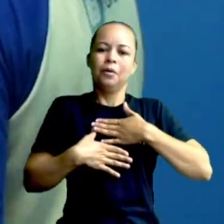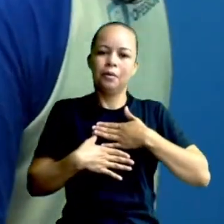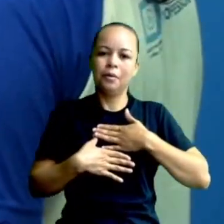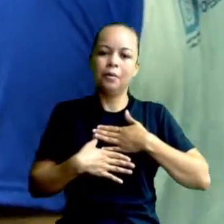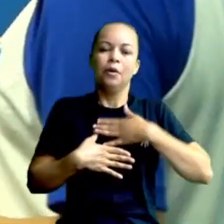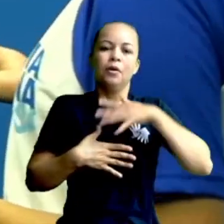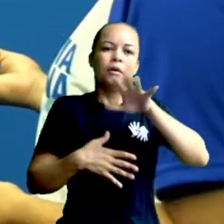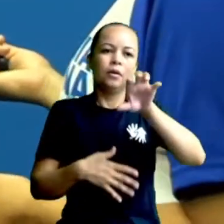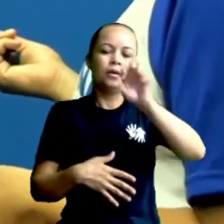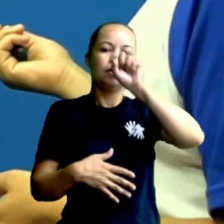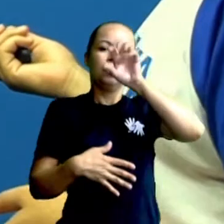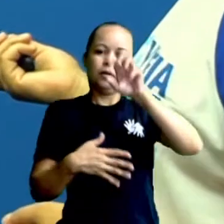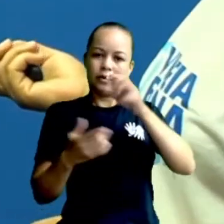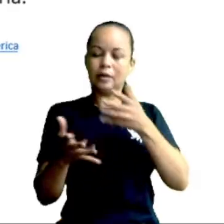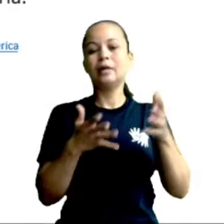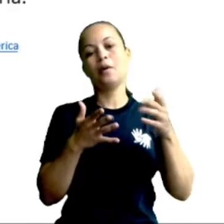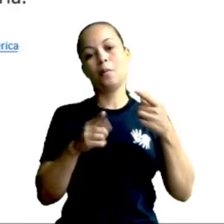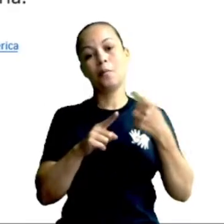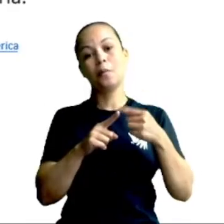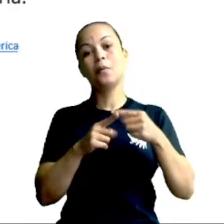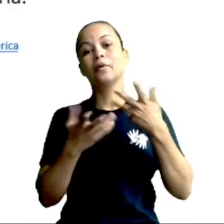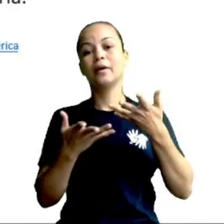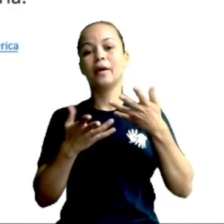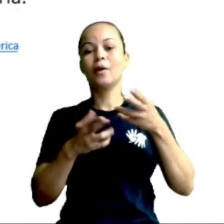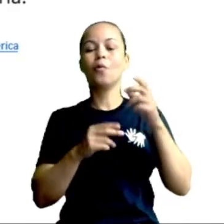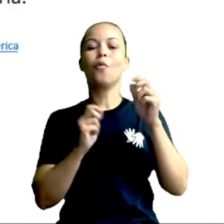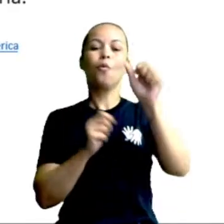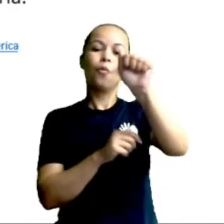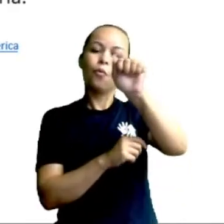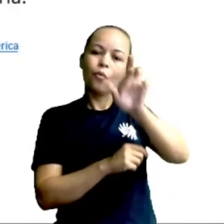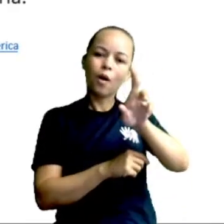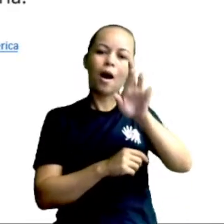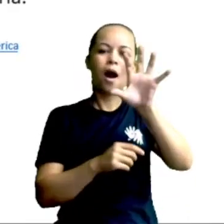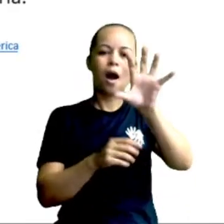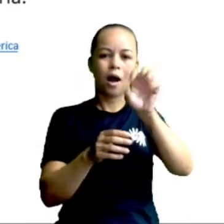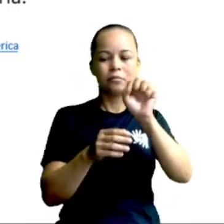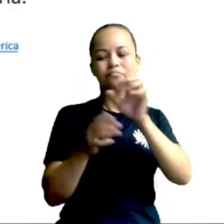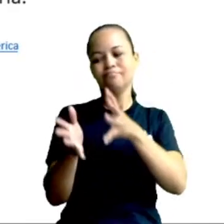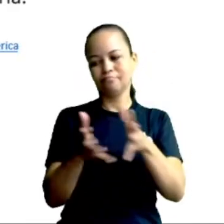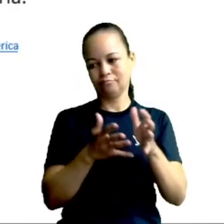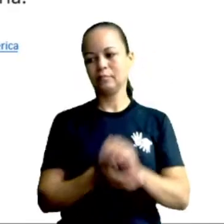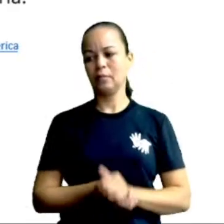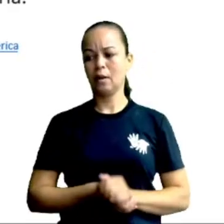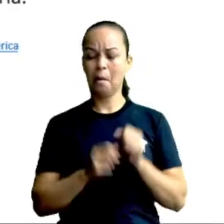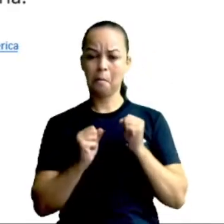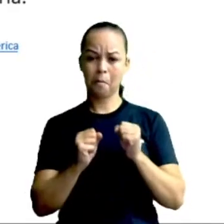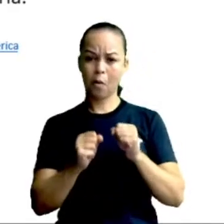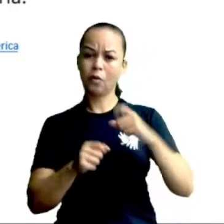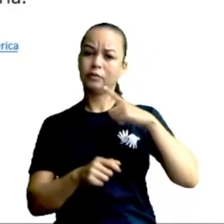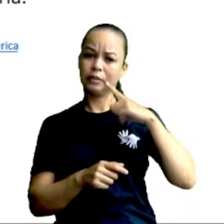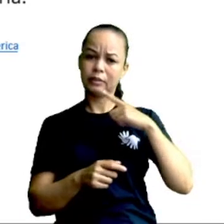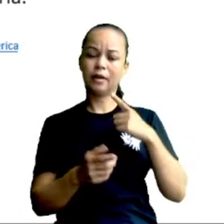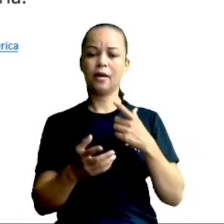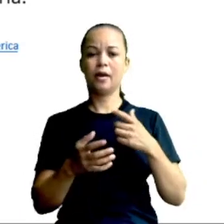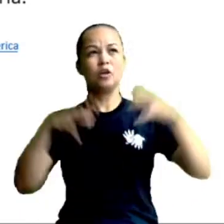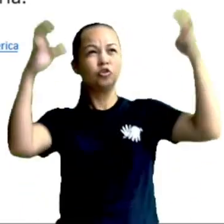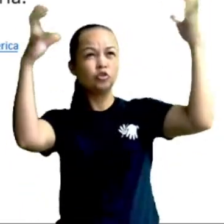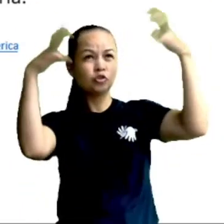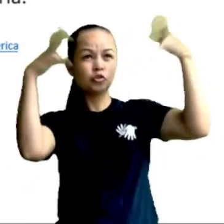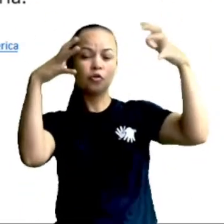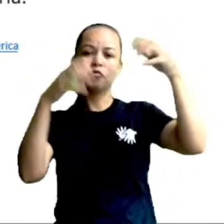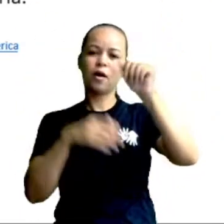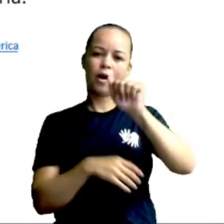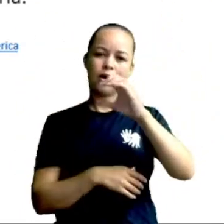a gente tá aí nessas consequências, né? Que podem ter chuvas ácidas. Os problemas com maior expressão são de